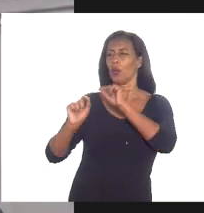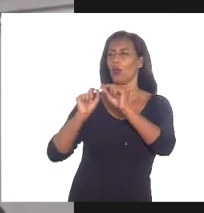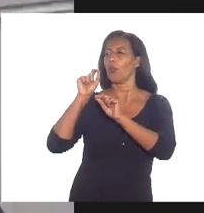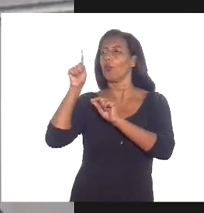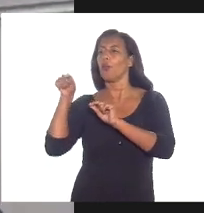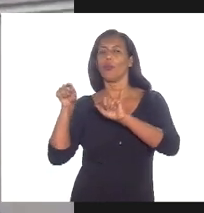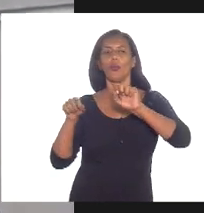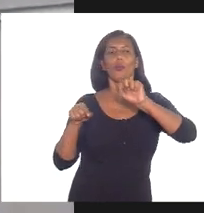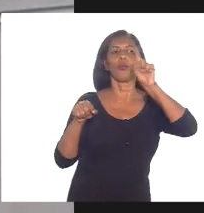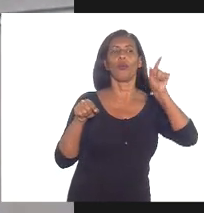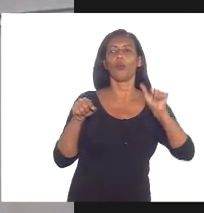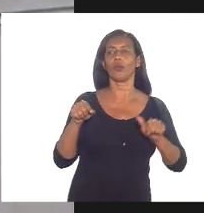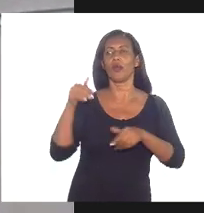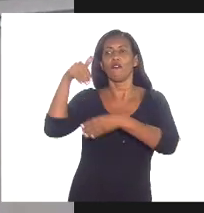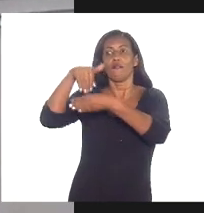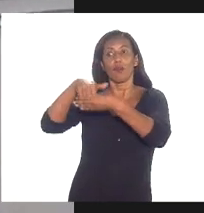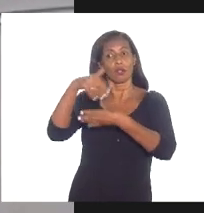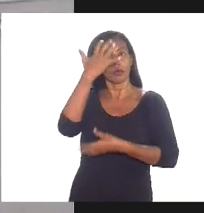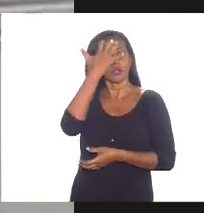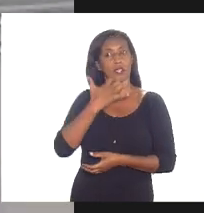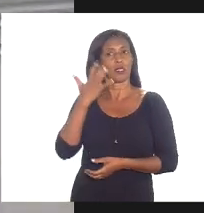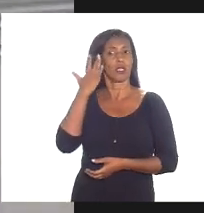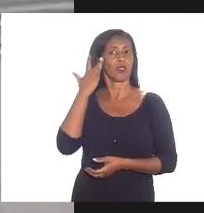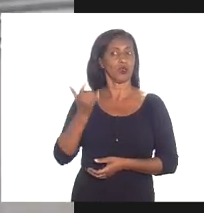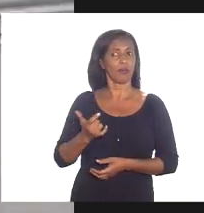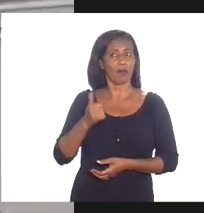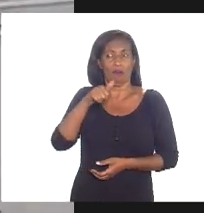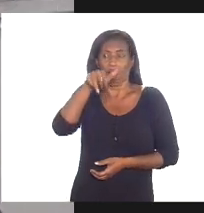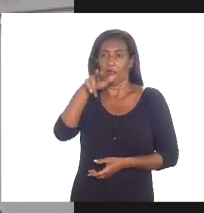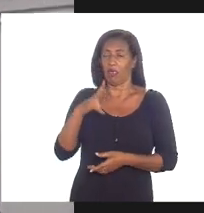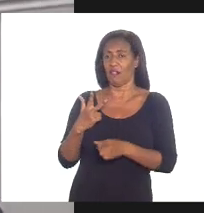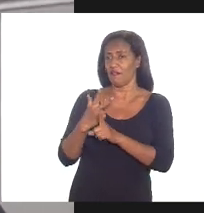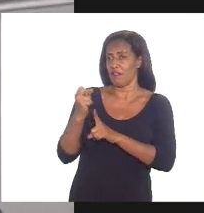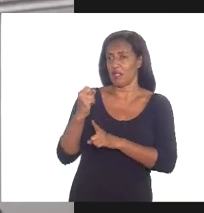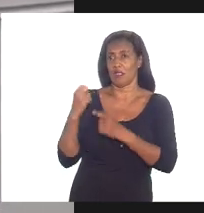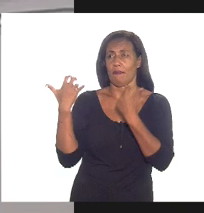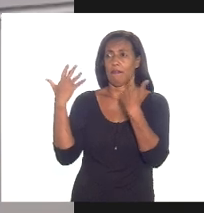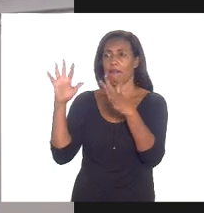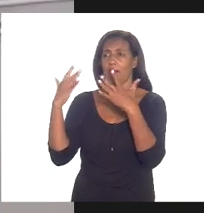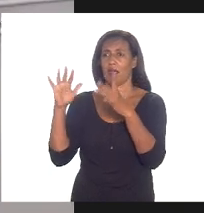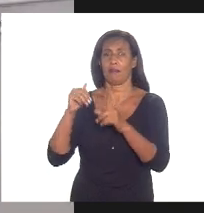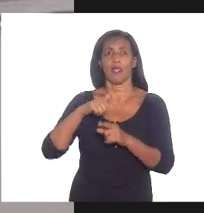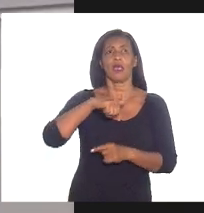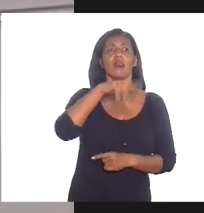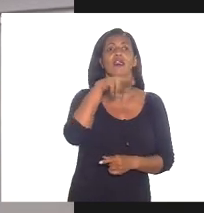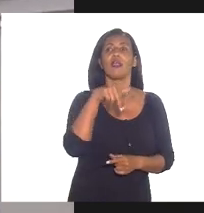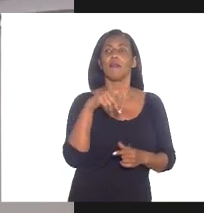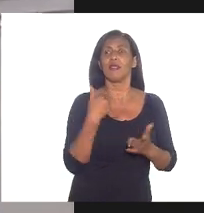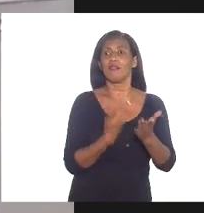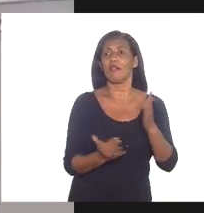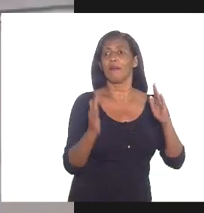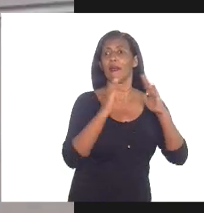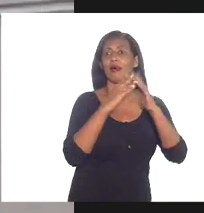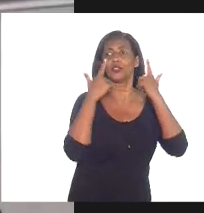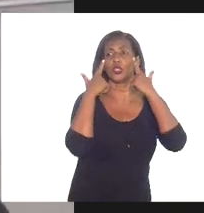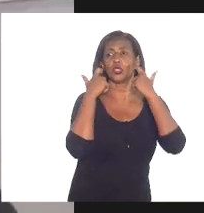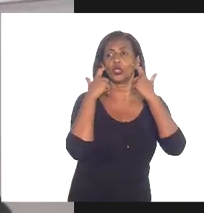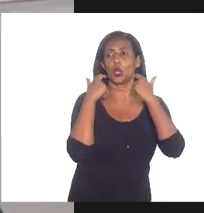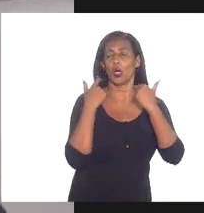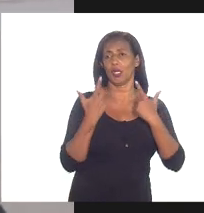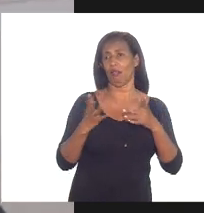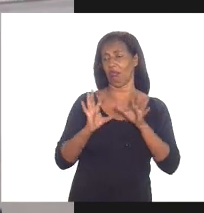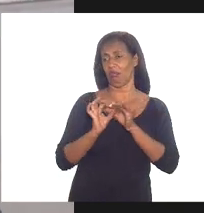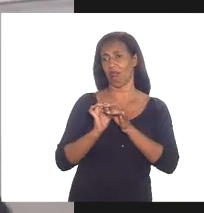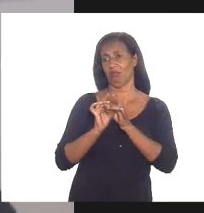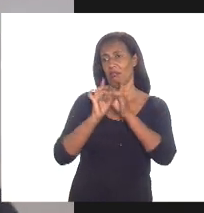tentar resolver isso, votar com seriedade amanhã. Quem ganhar, parabéns. Quem perdeu, vai para casa e chora. E isso faz parte da democracia